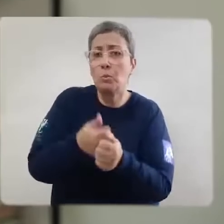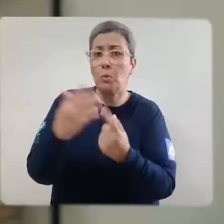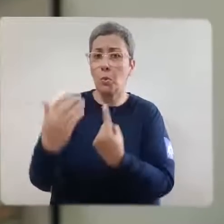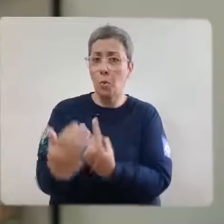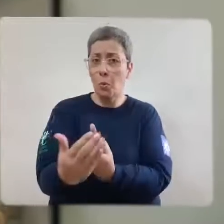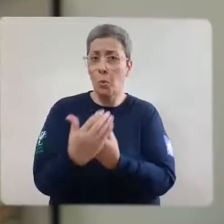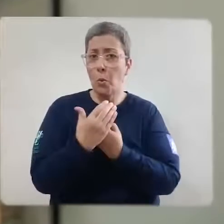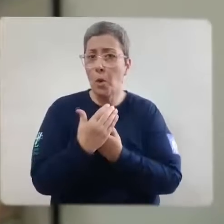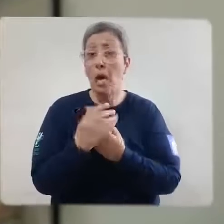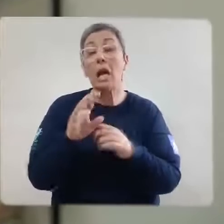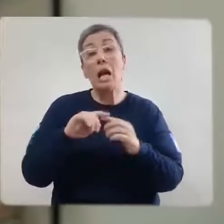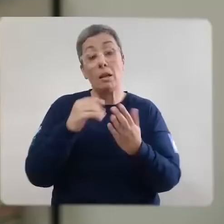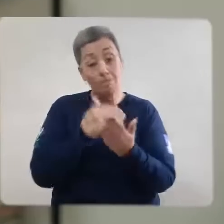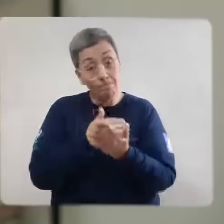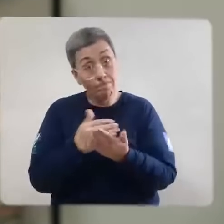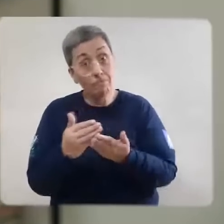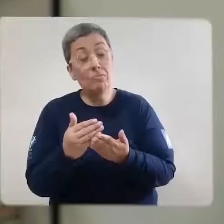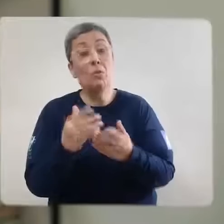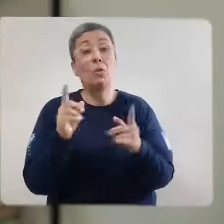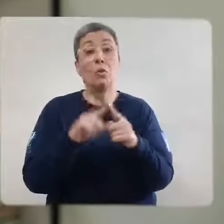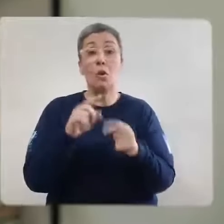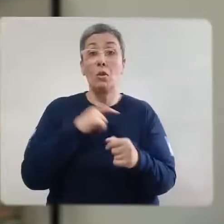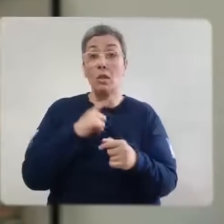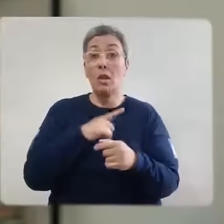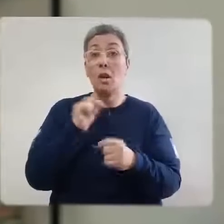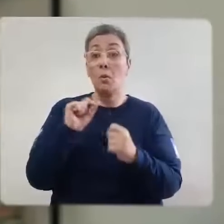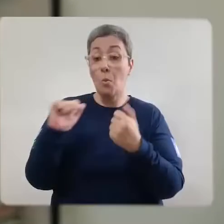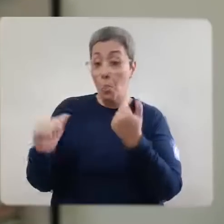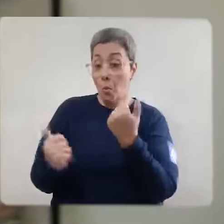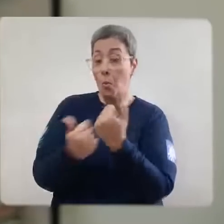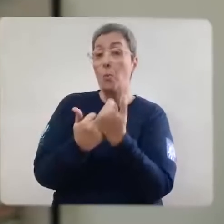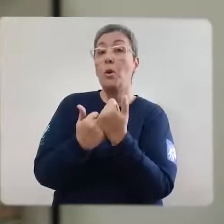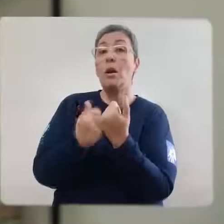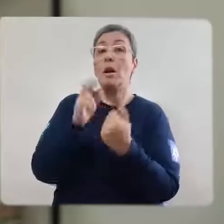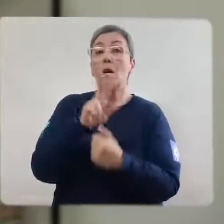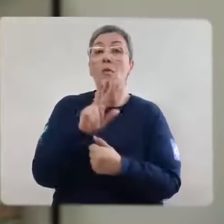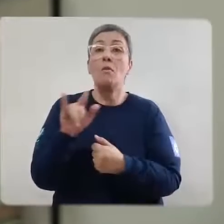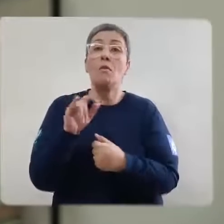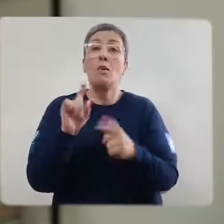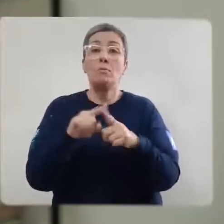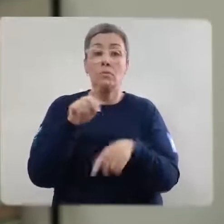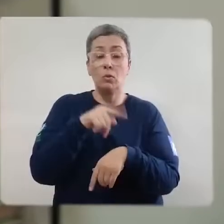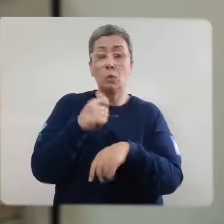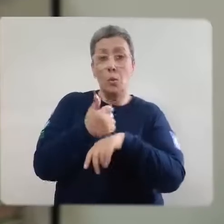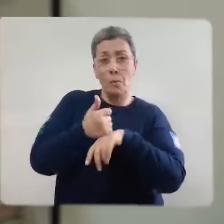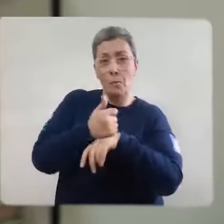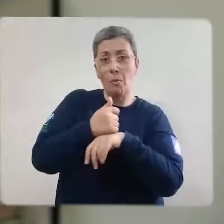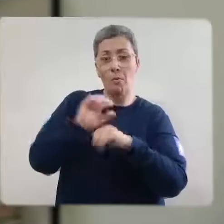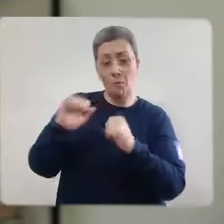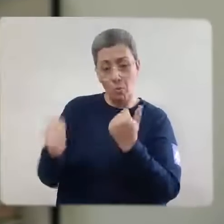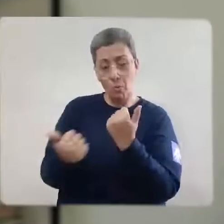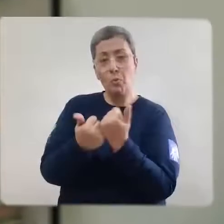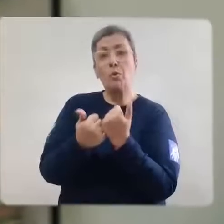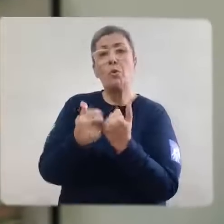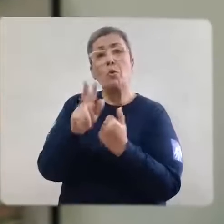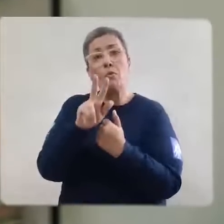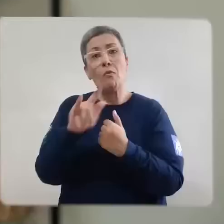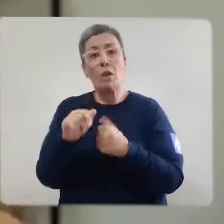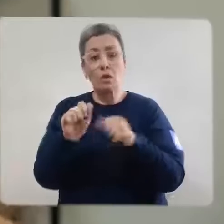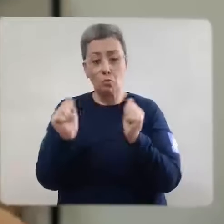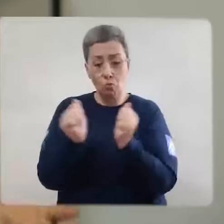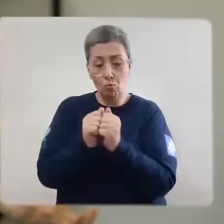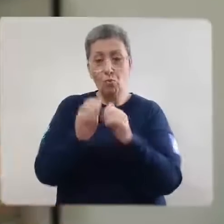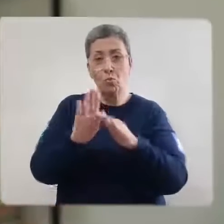aproximar e acolher. E aí, a partir disso, eu tendo um auxílio, né, esse profissional que vai dar subsídios a